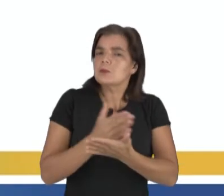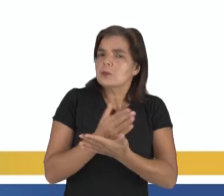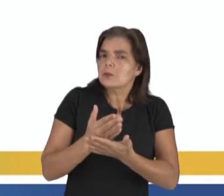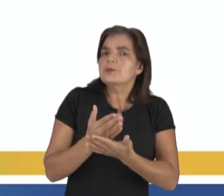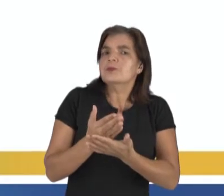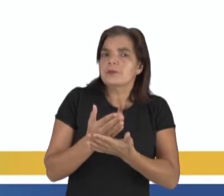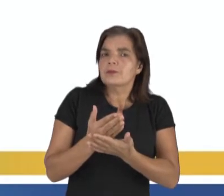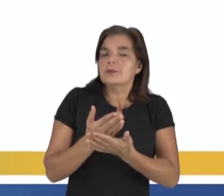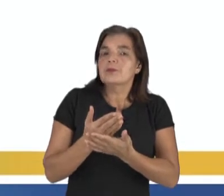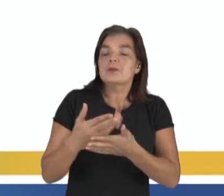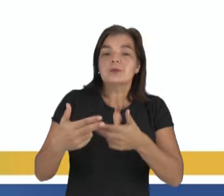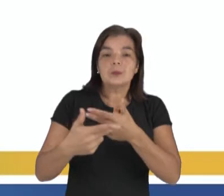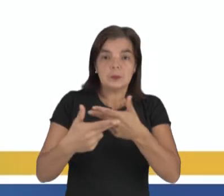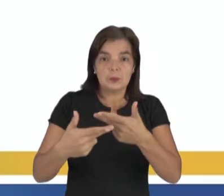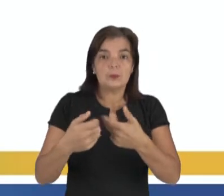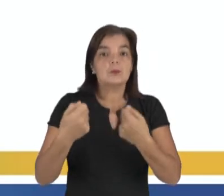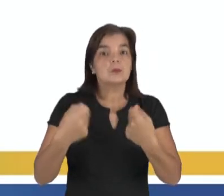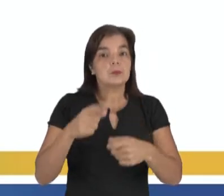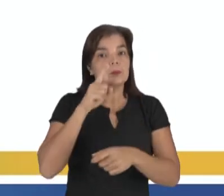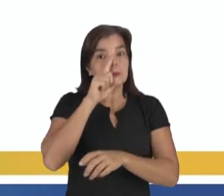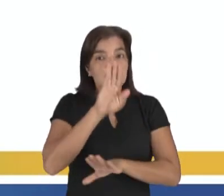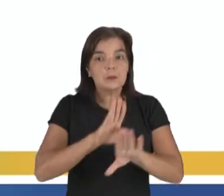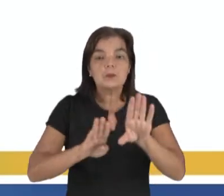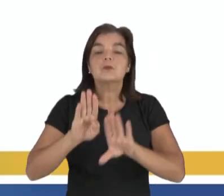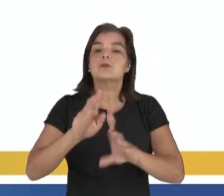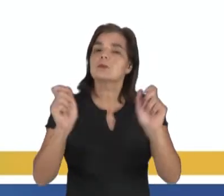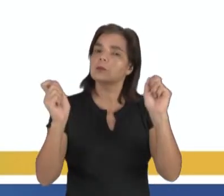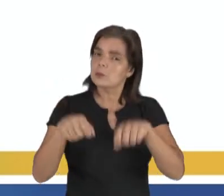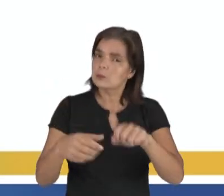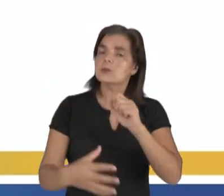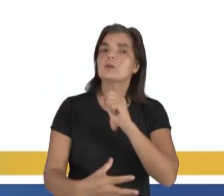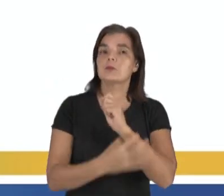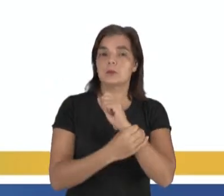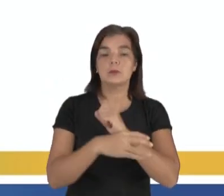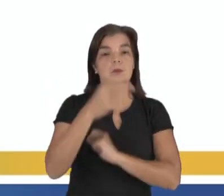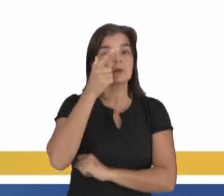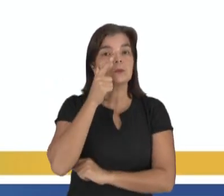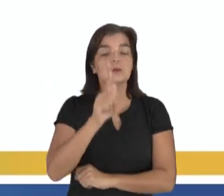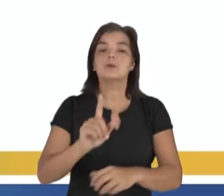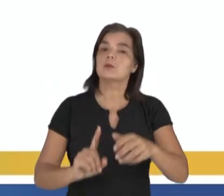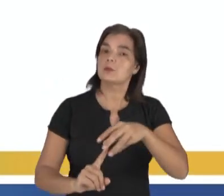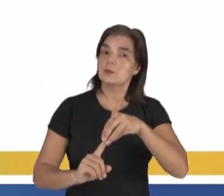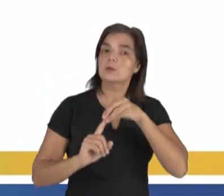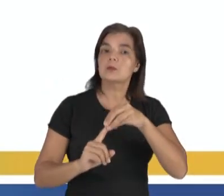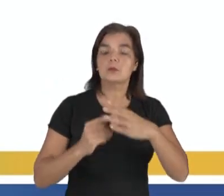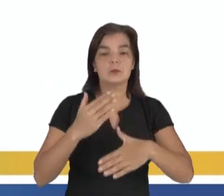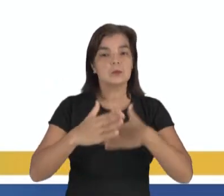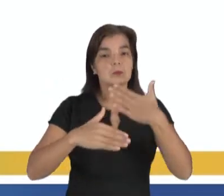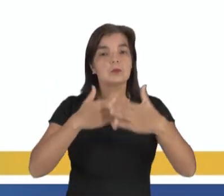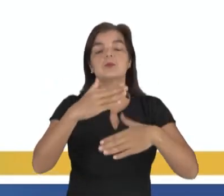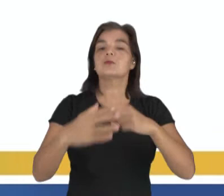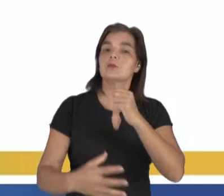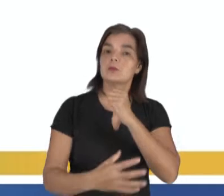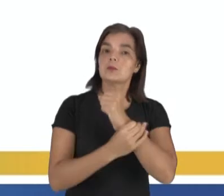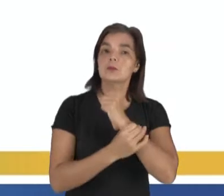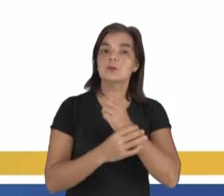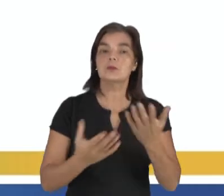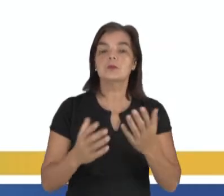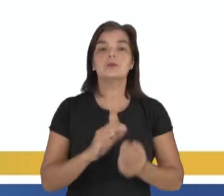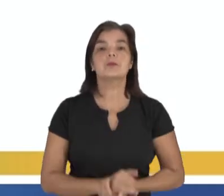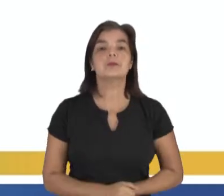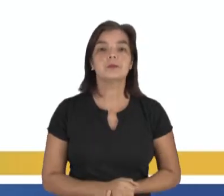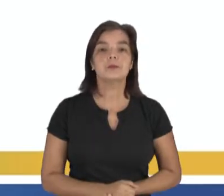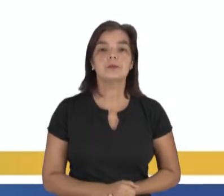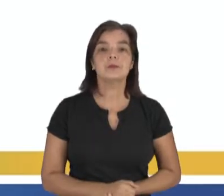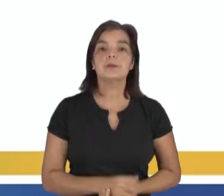algumas medidas elas podem ser tomadas para que a gente alcance esses objetivos do desenvolvimento sustentável. E